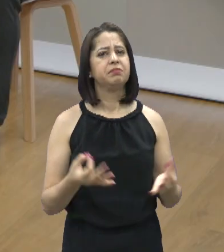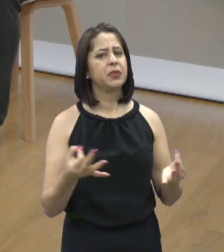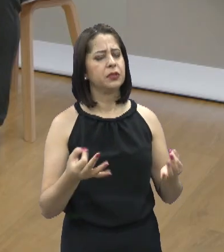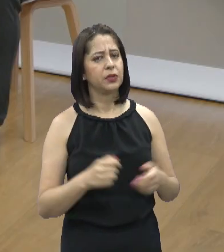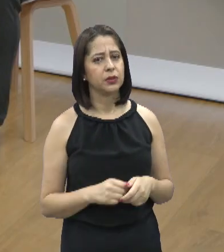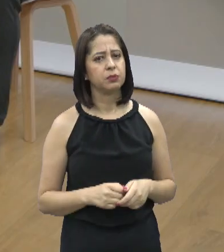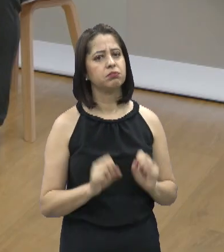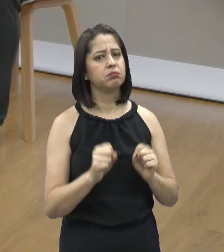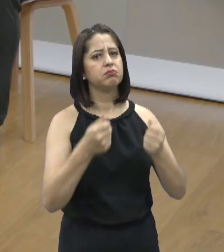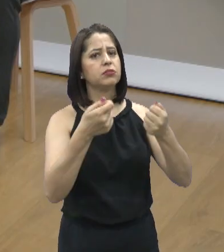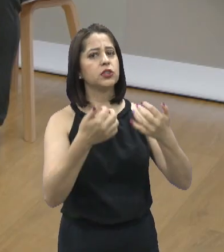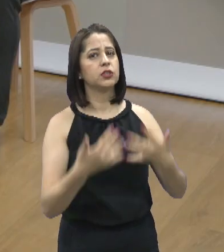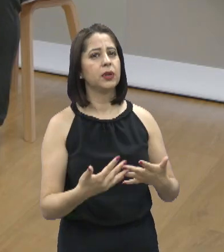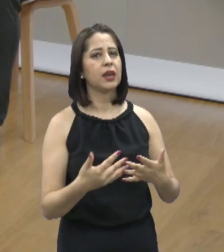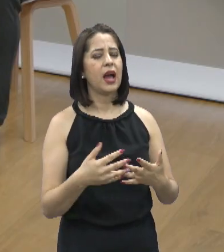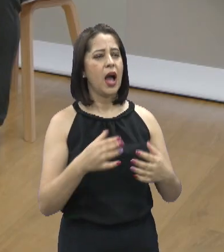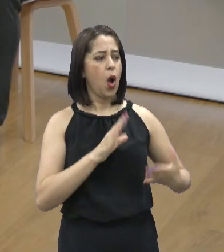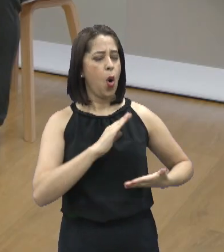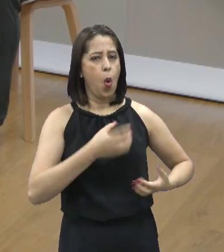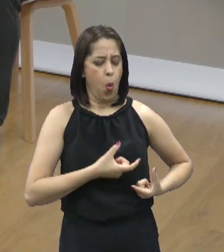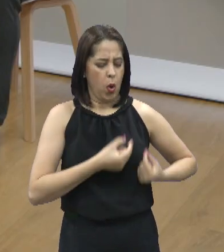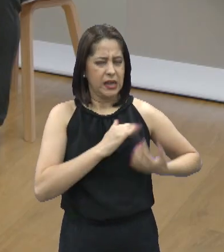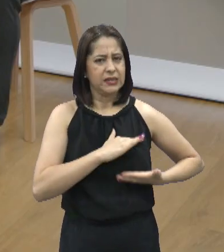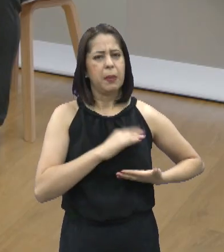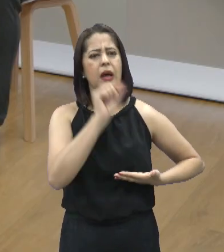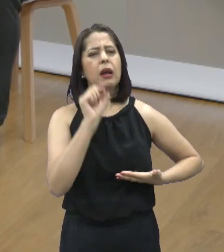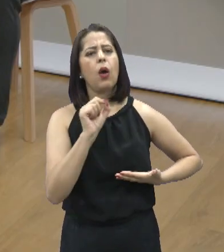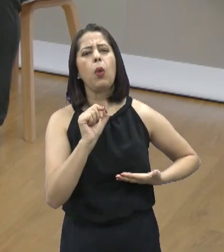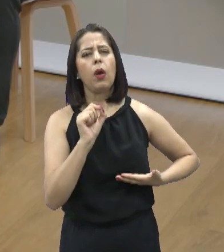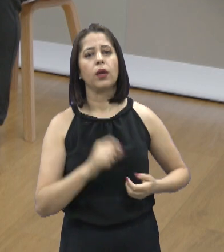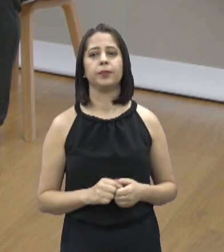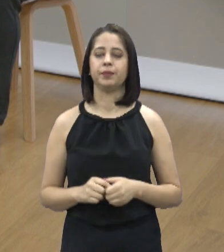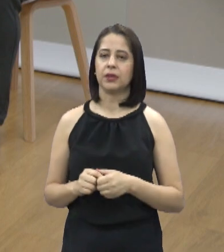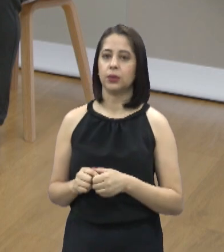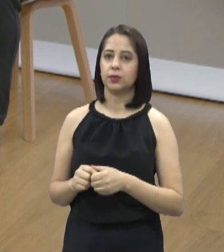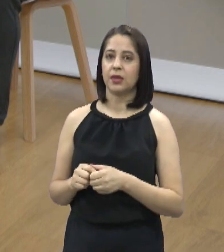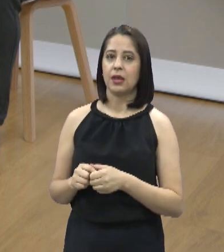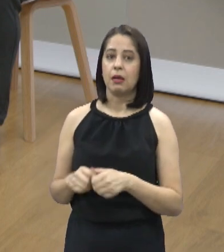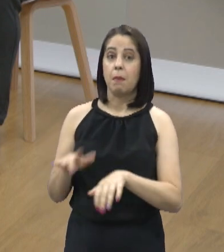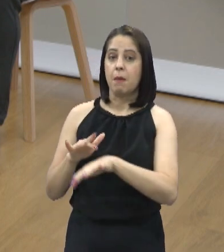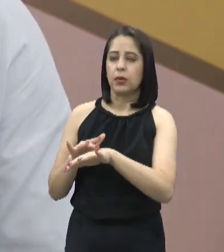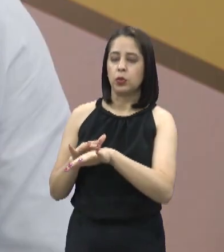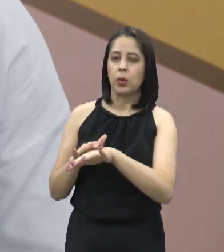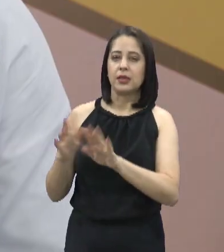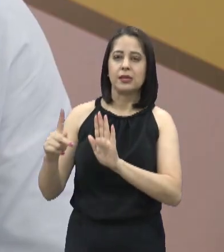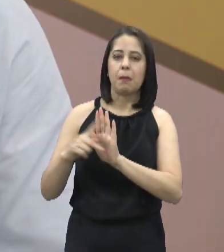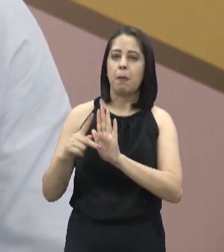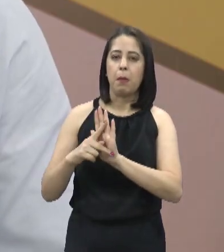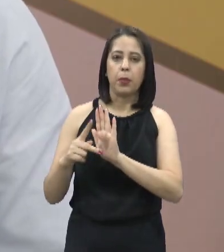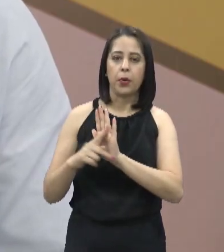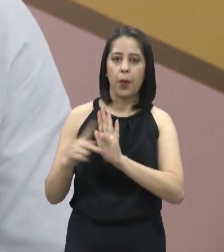pouquinho, explica pra gente o que é o câncer de mama. O câncer de mama é uma doença caracterizada por um